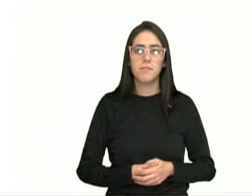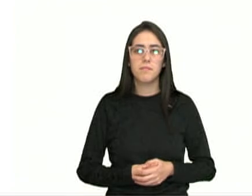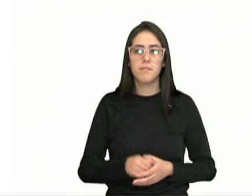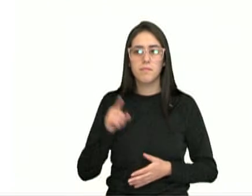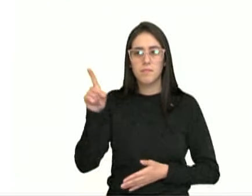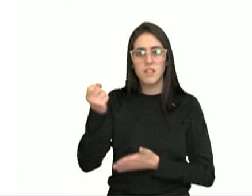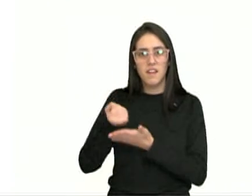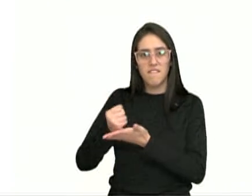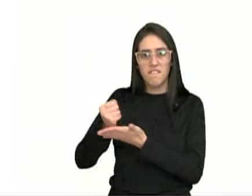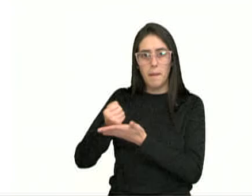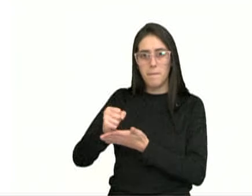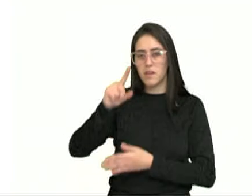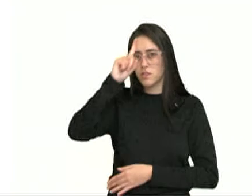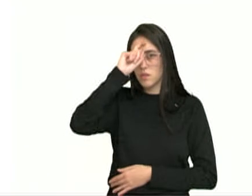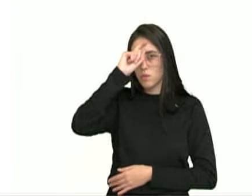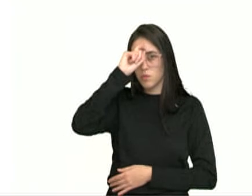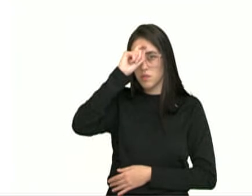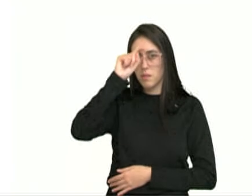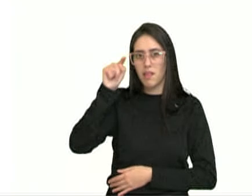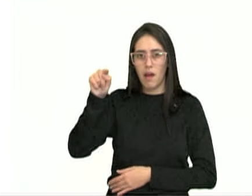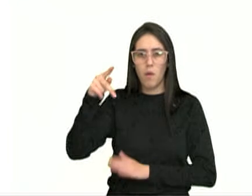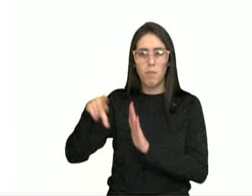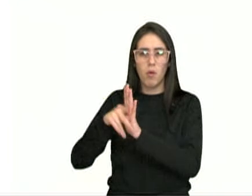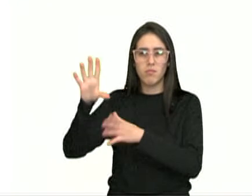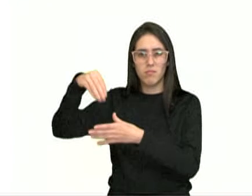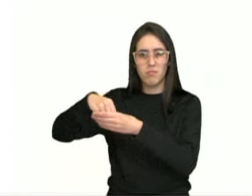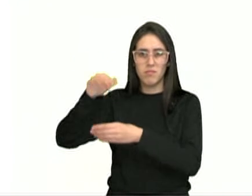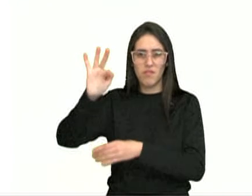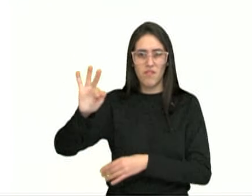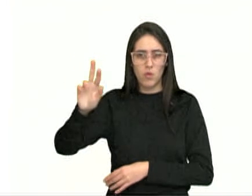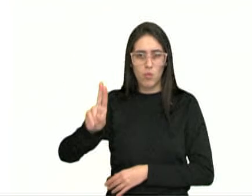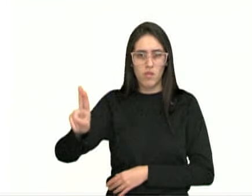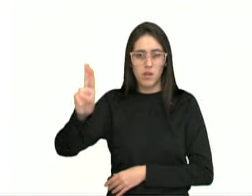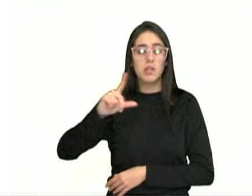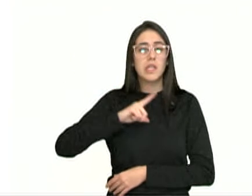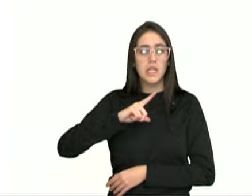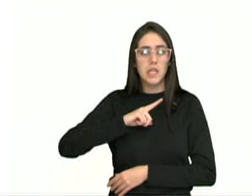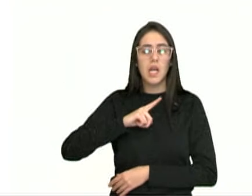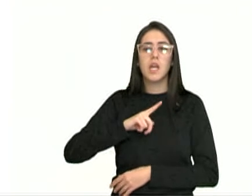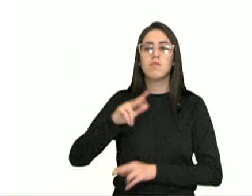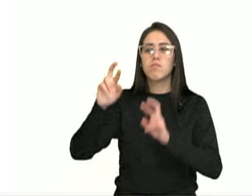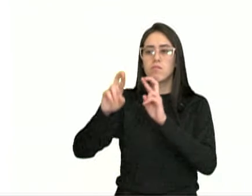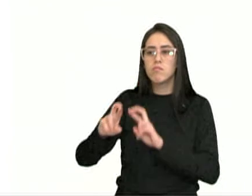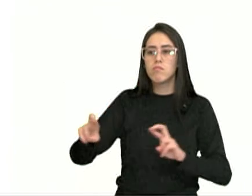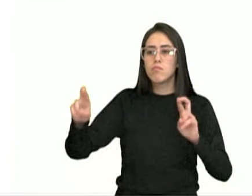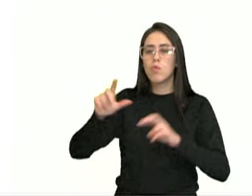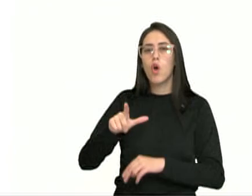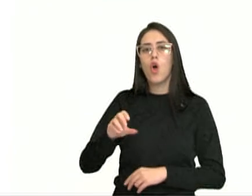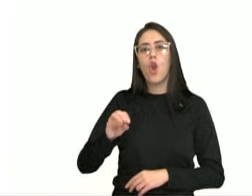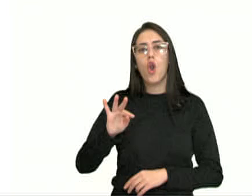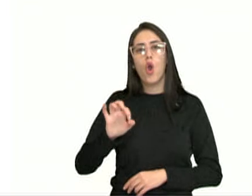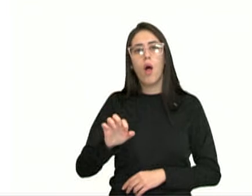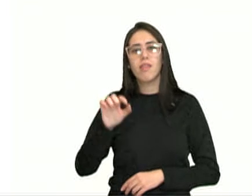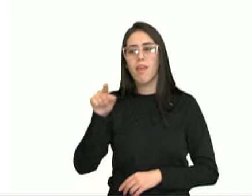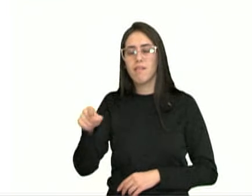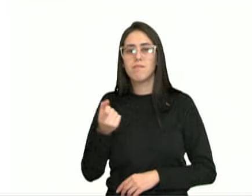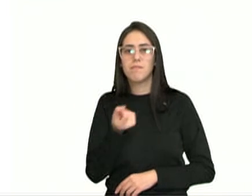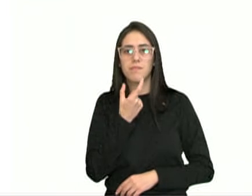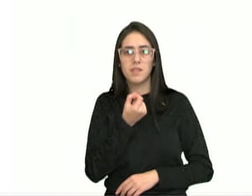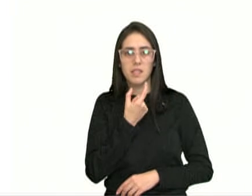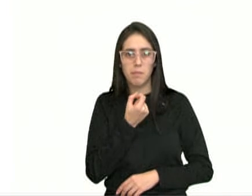farmácia de um hospital universitário, foi feita uma inspeção no lote de determinado remédio